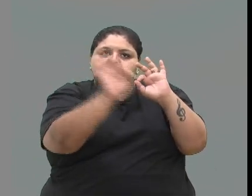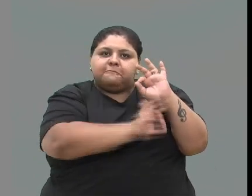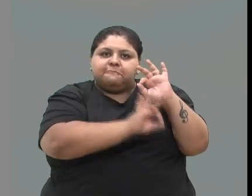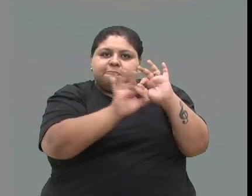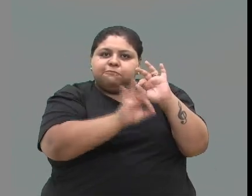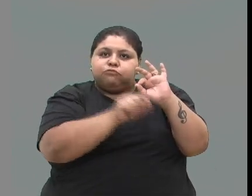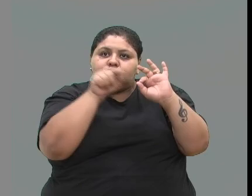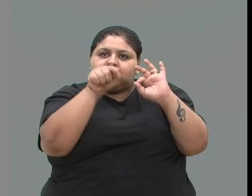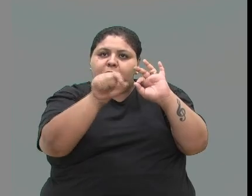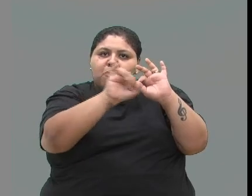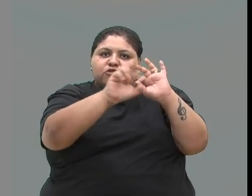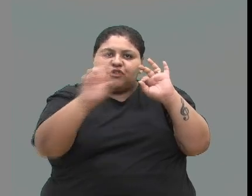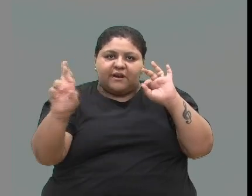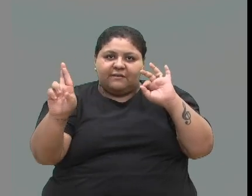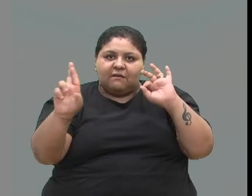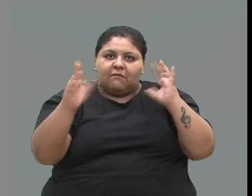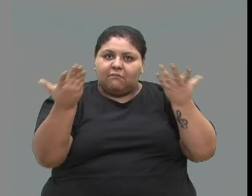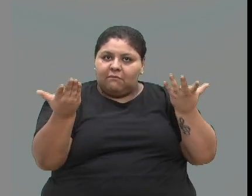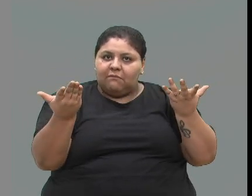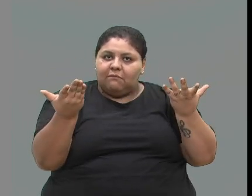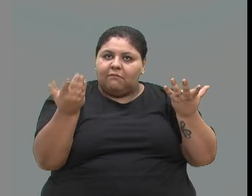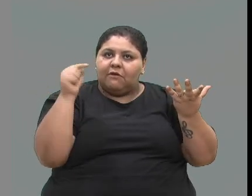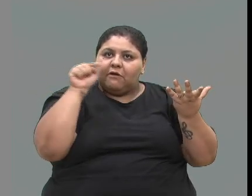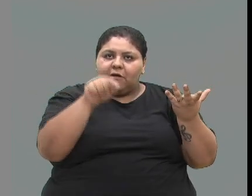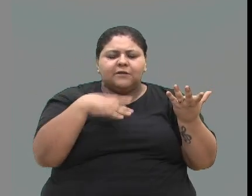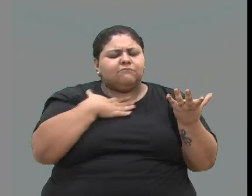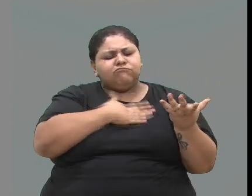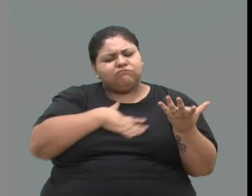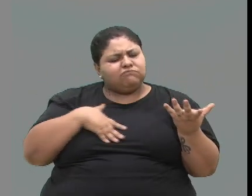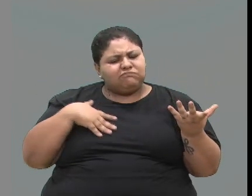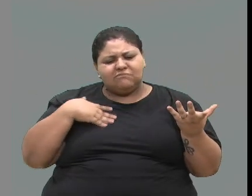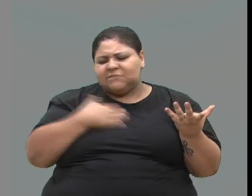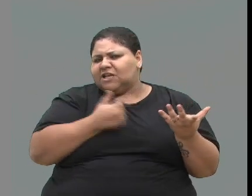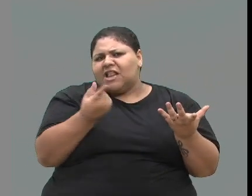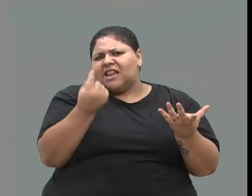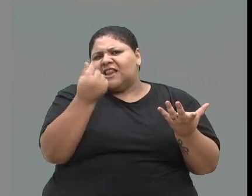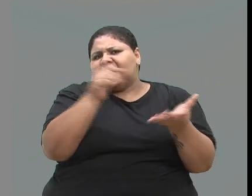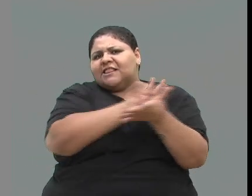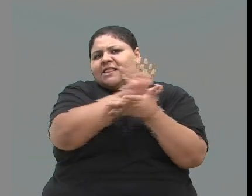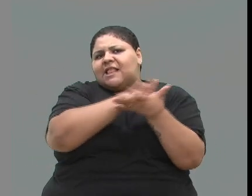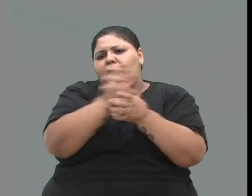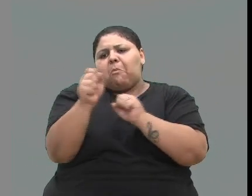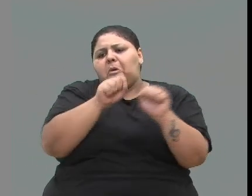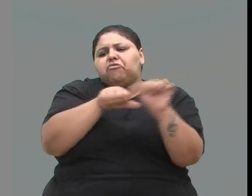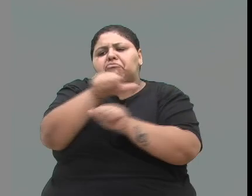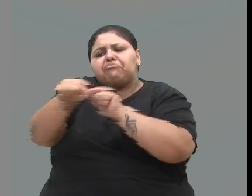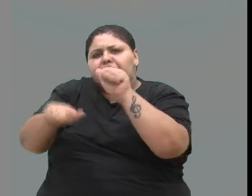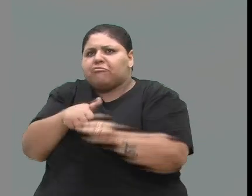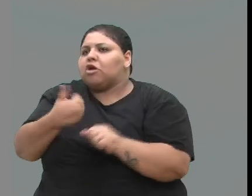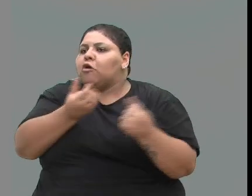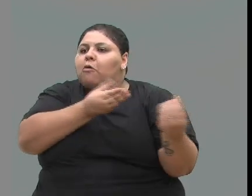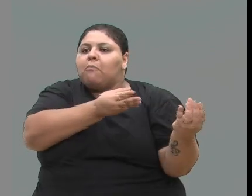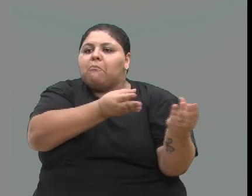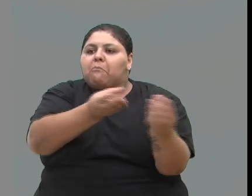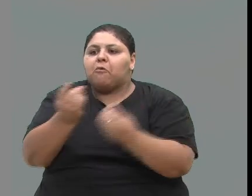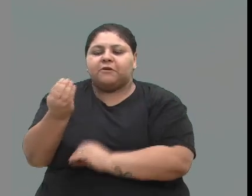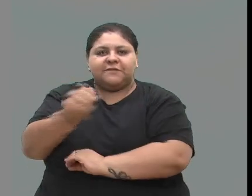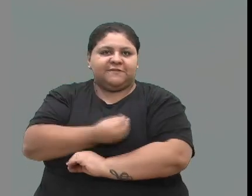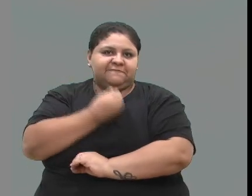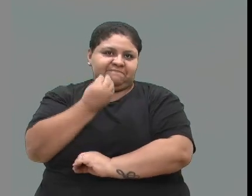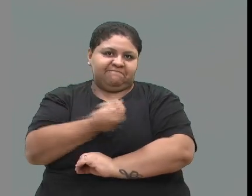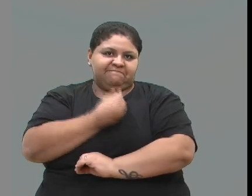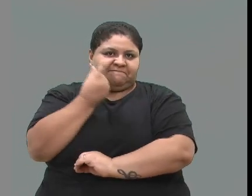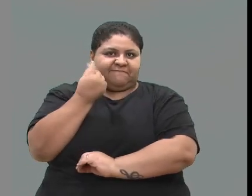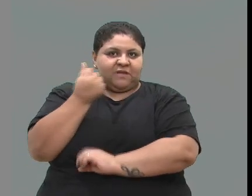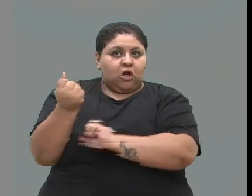seu imposto de renda? Esse é um gesto que não custa nada, mas pode mudar muitas vidas. O valor